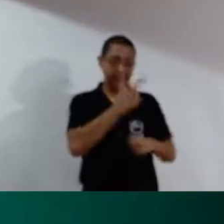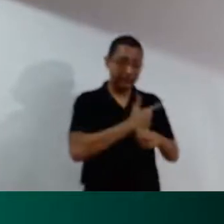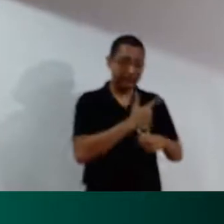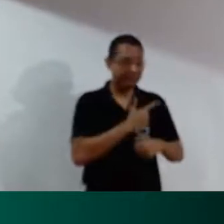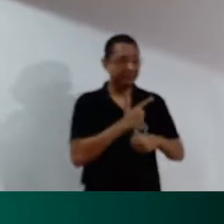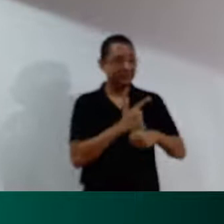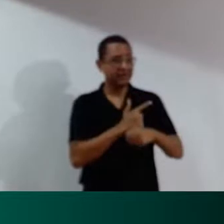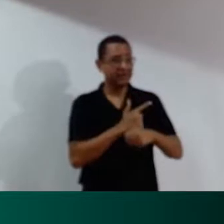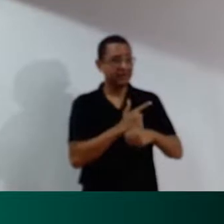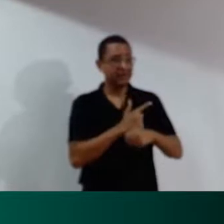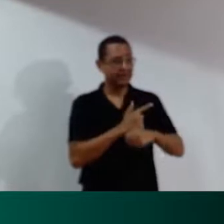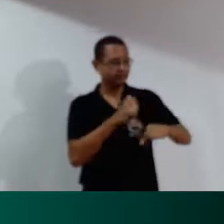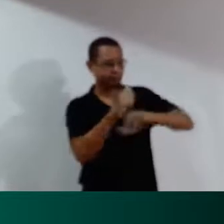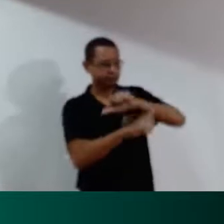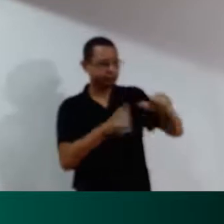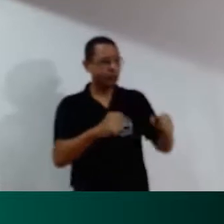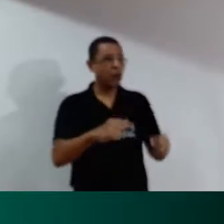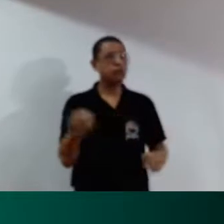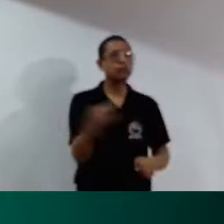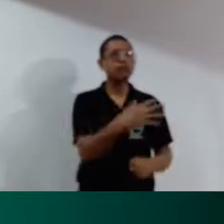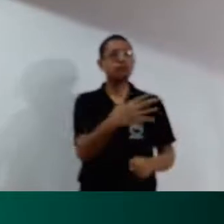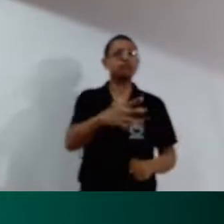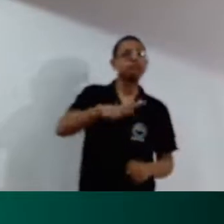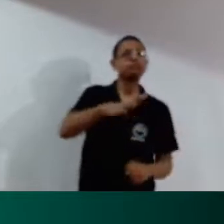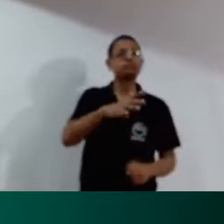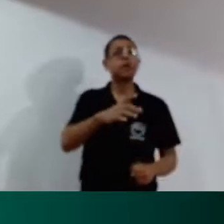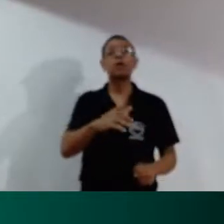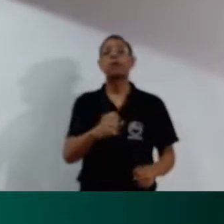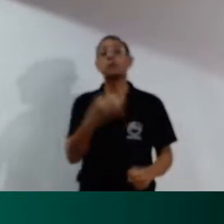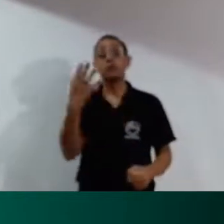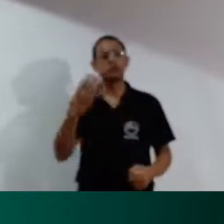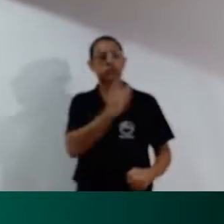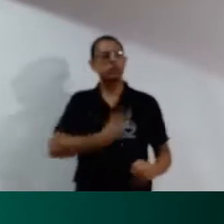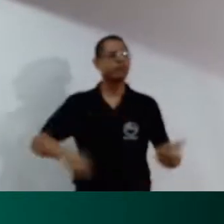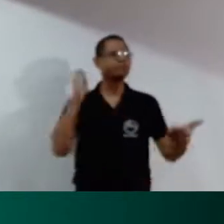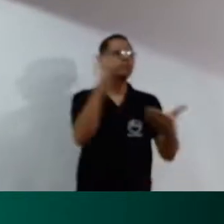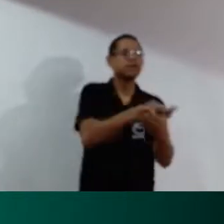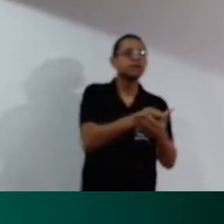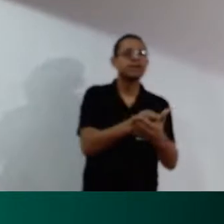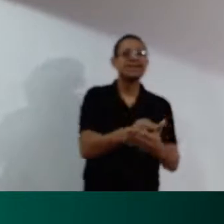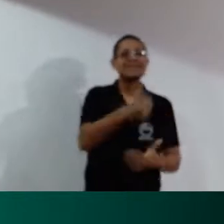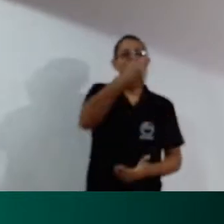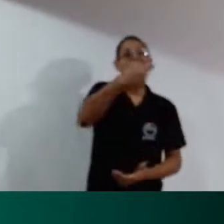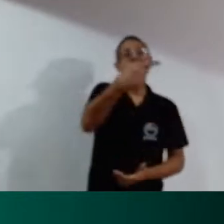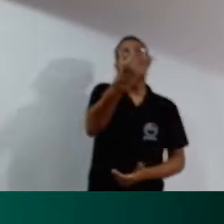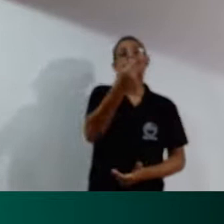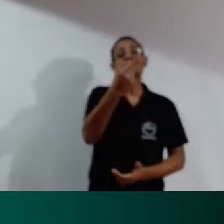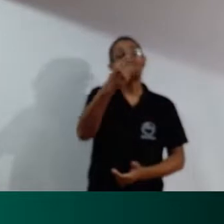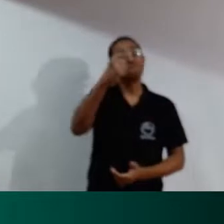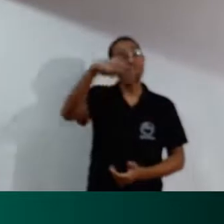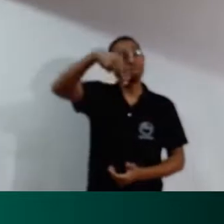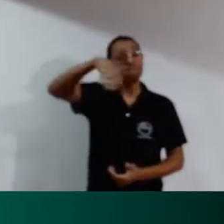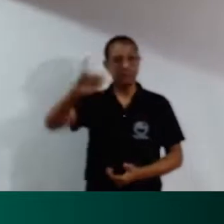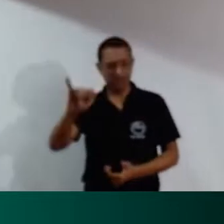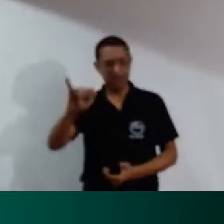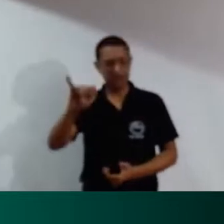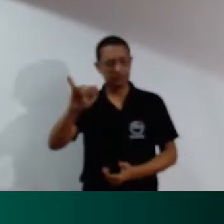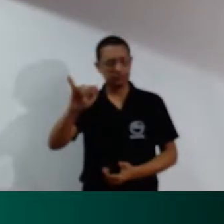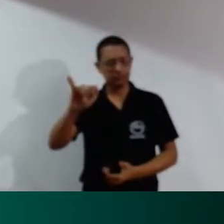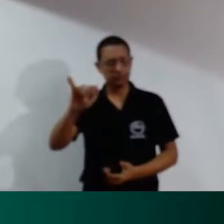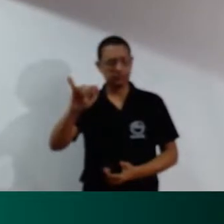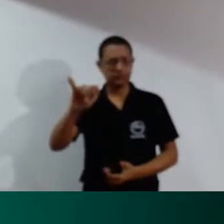né com esse recurso 120 milhões é possível construir e manter durante um ano 250